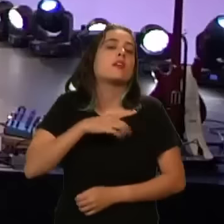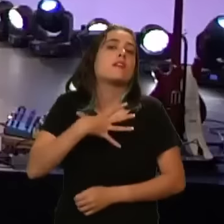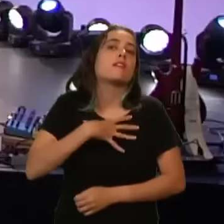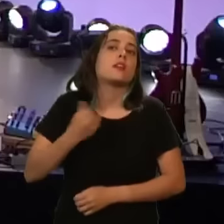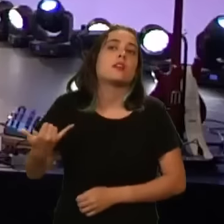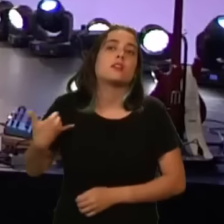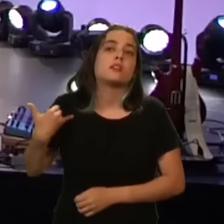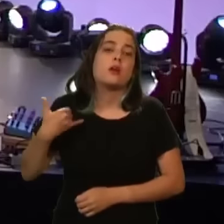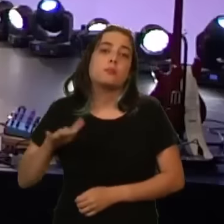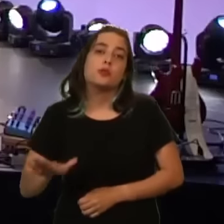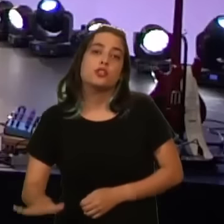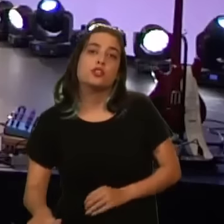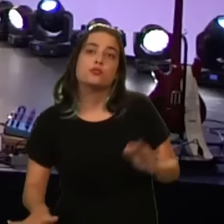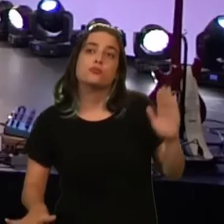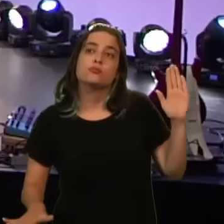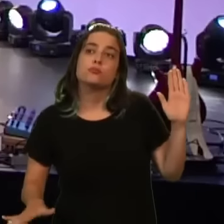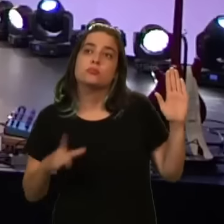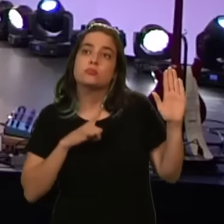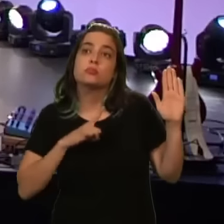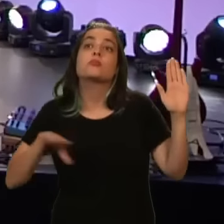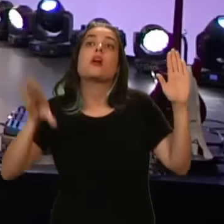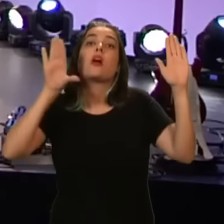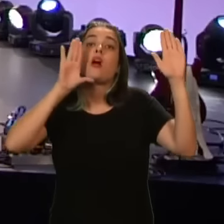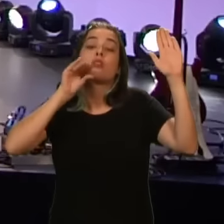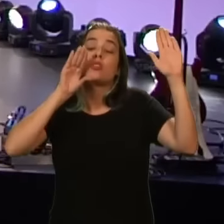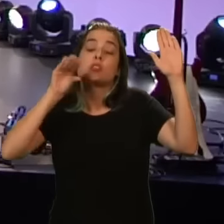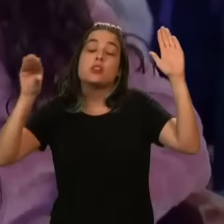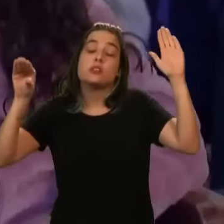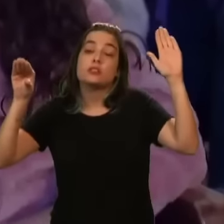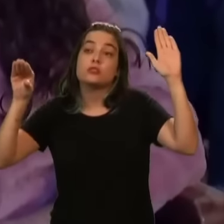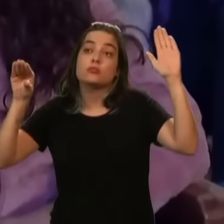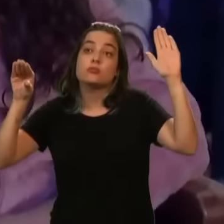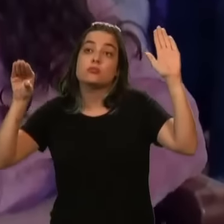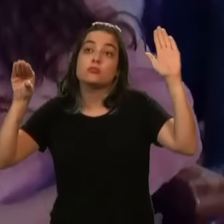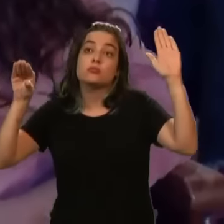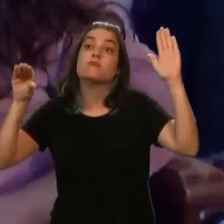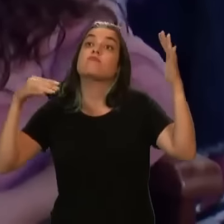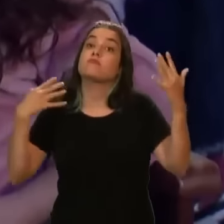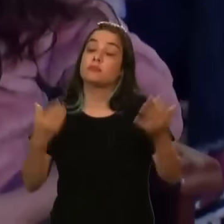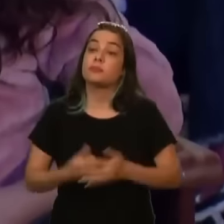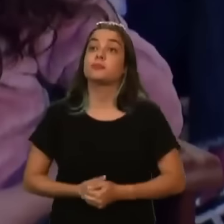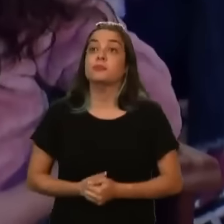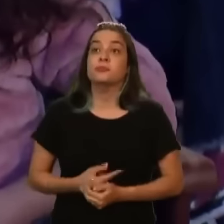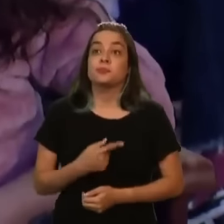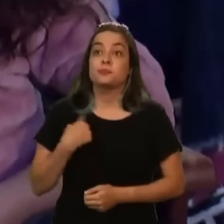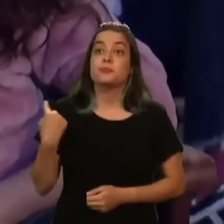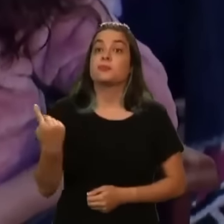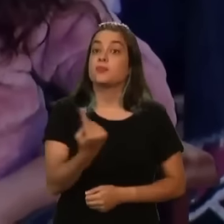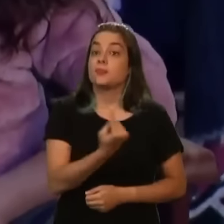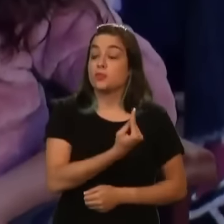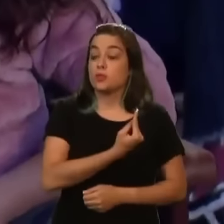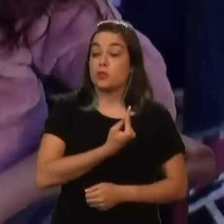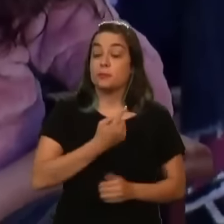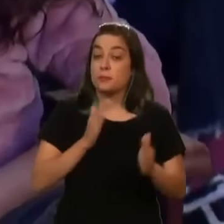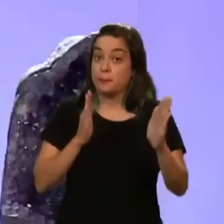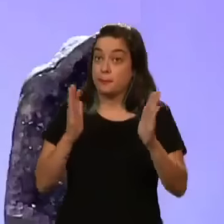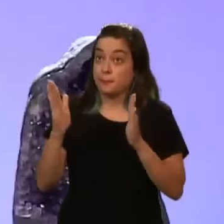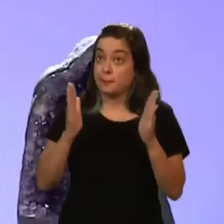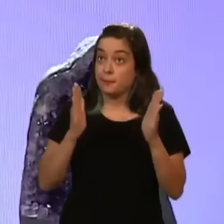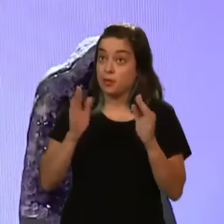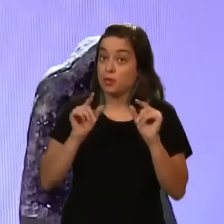primeira infância, segunda infância? Quem tem filho adolescente? Nós ainda estamos em tempo